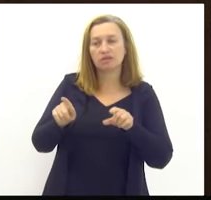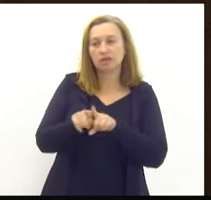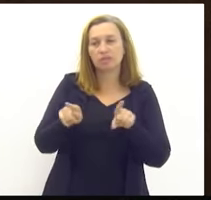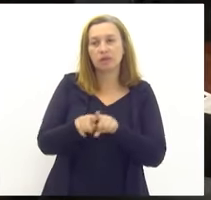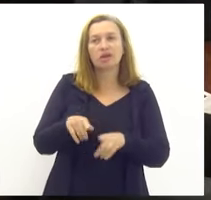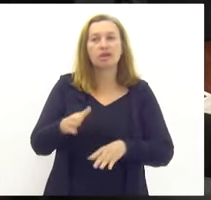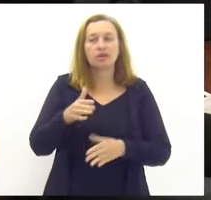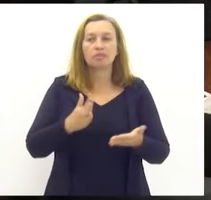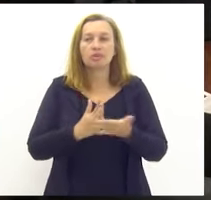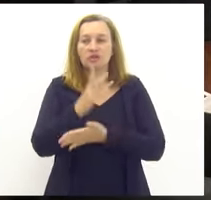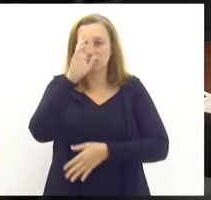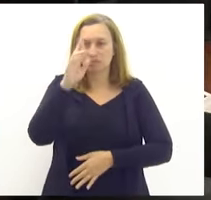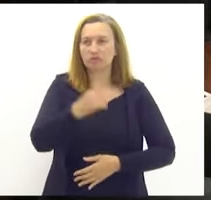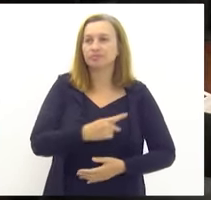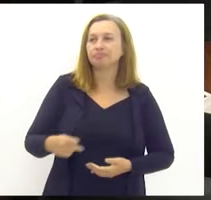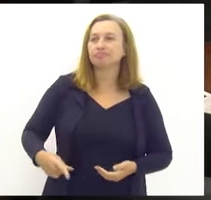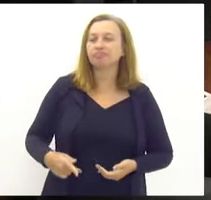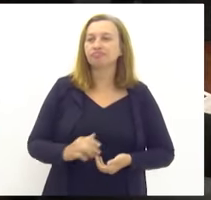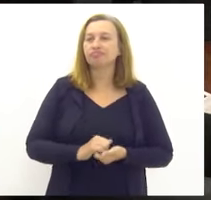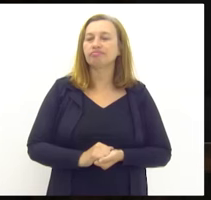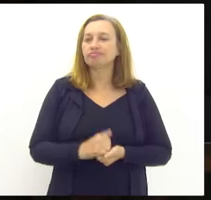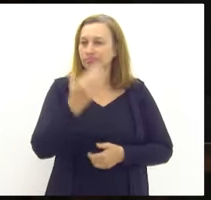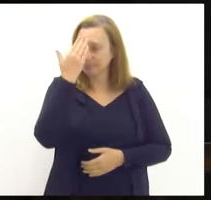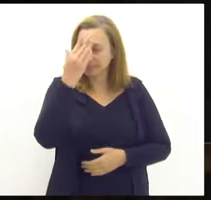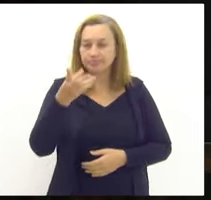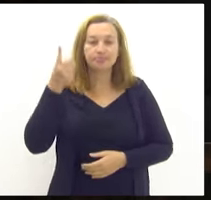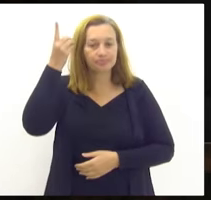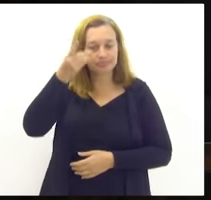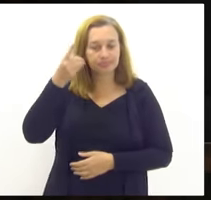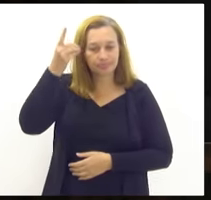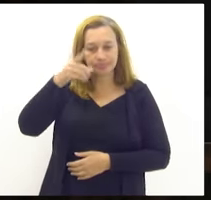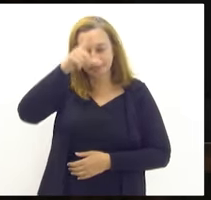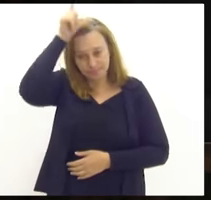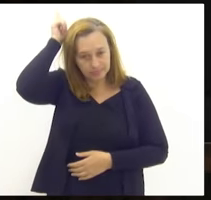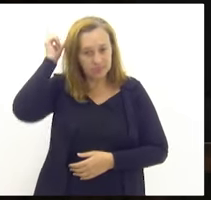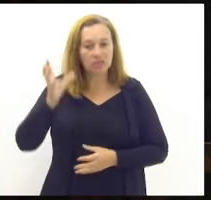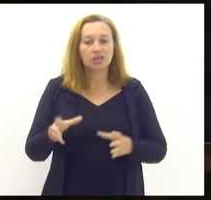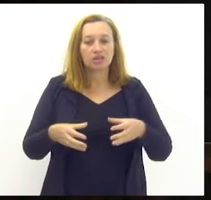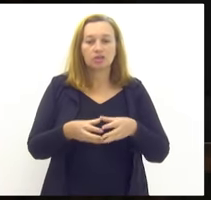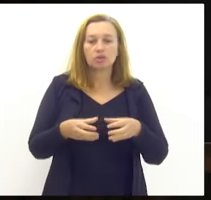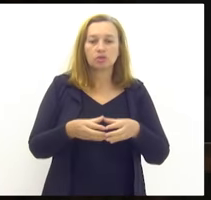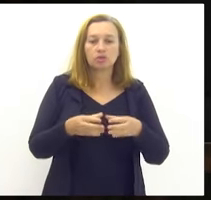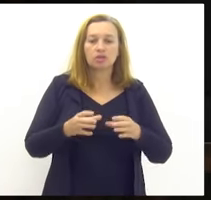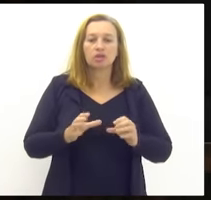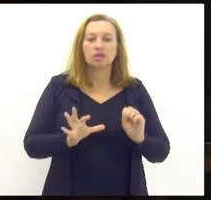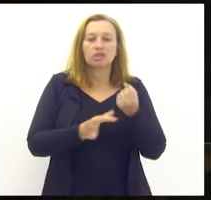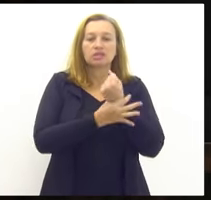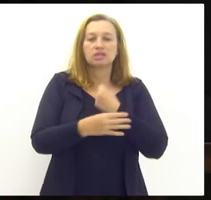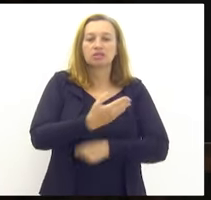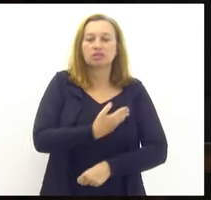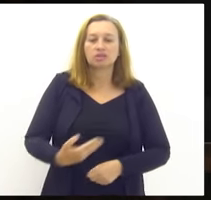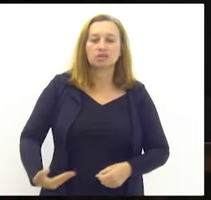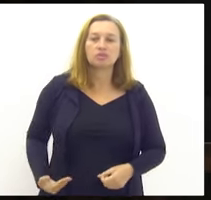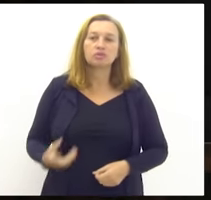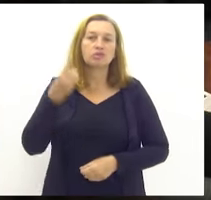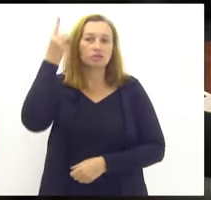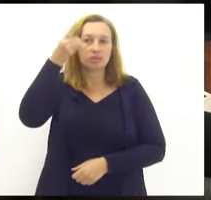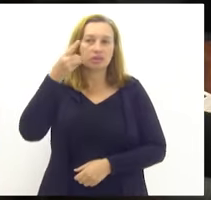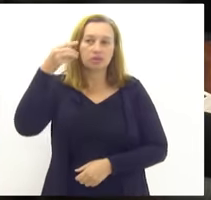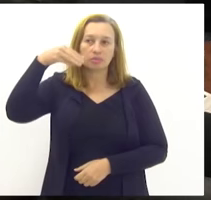favorável presente obrigado Deputado Lu Paulo pela comissão de Segurança Pública Deputado Márcio